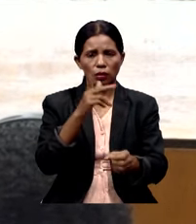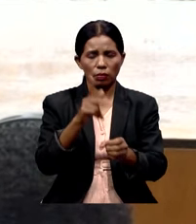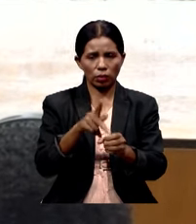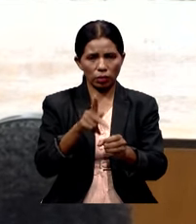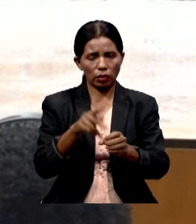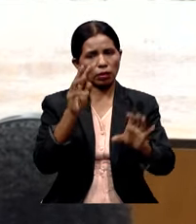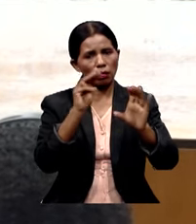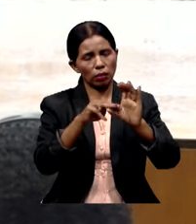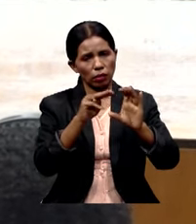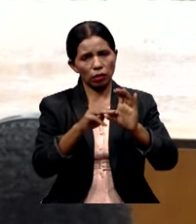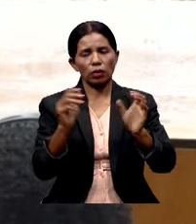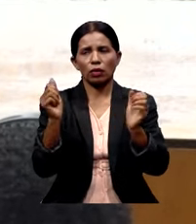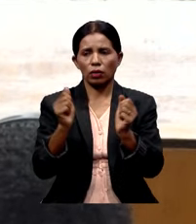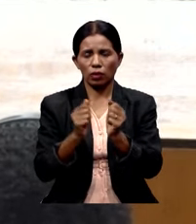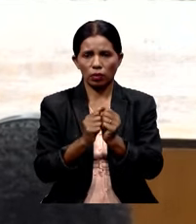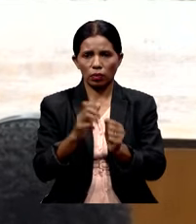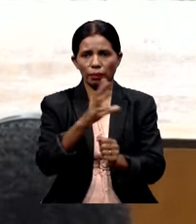mercado,